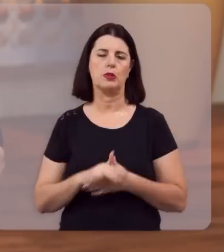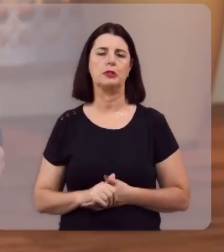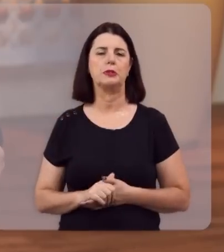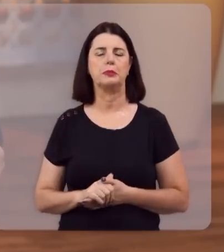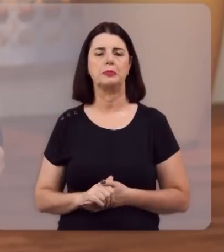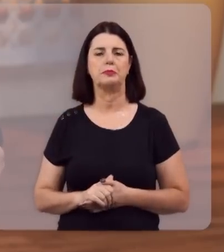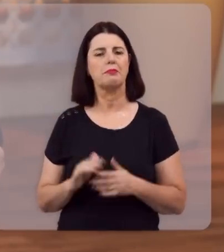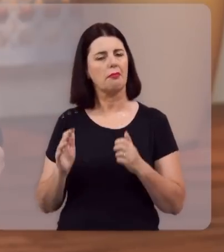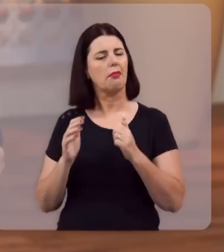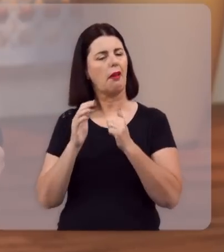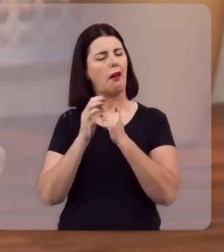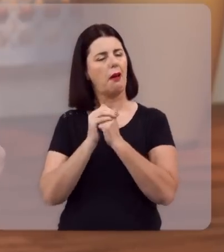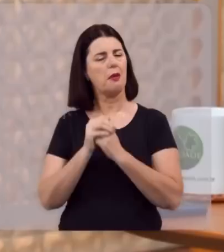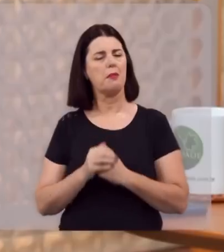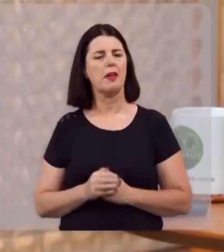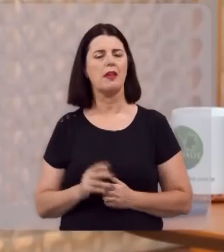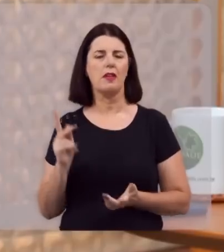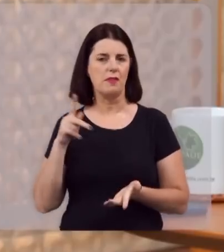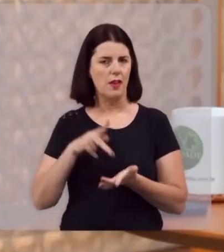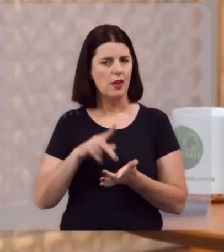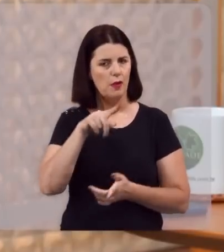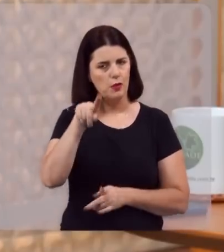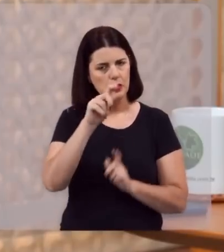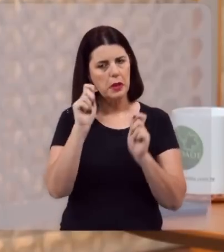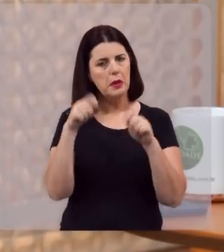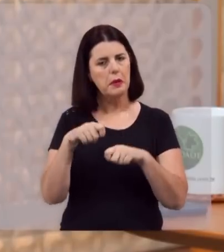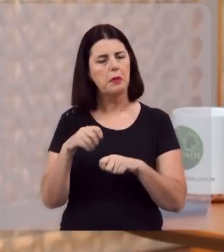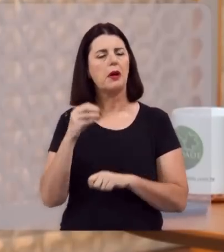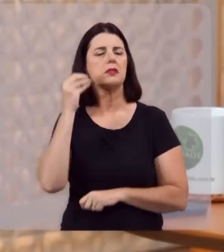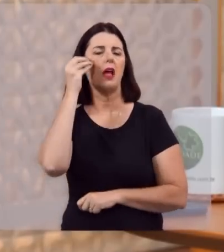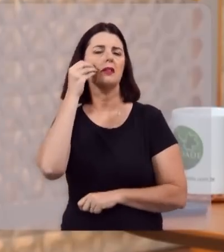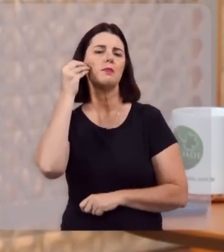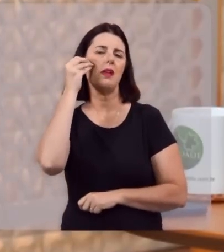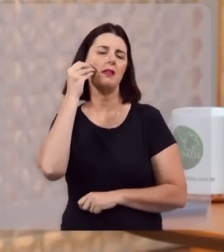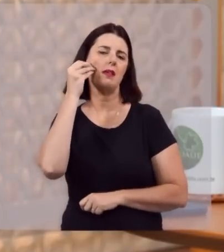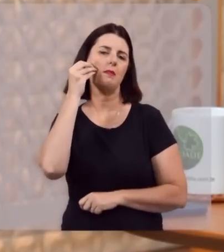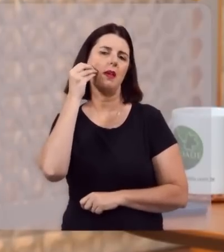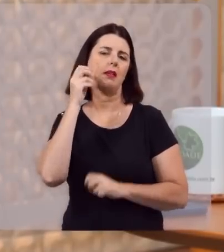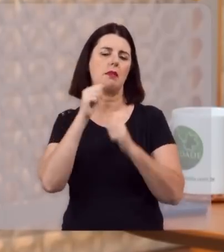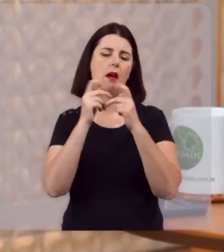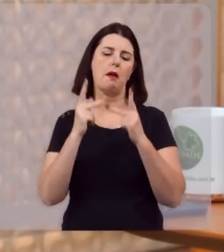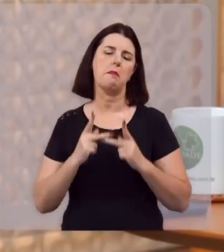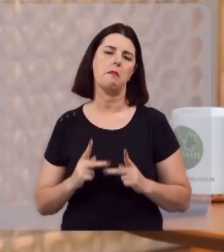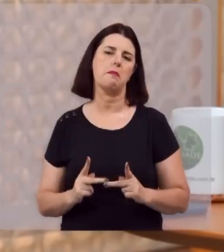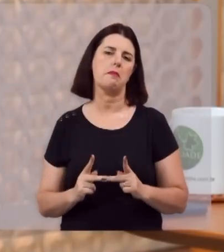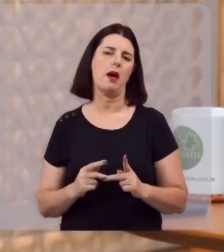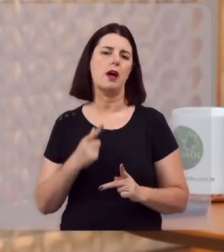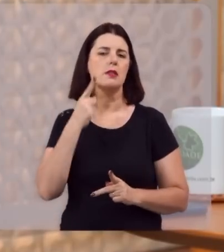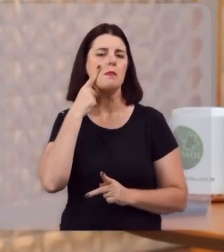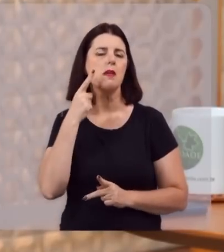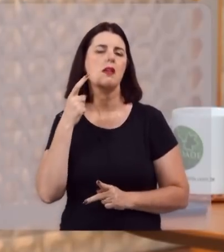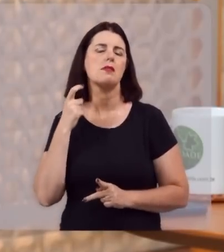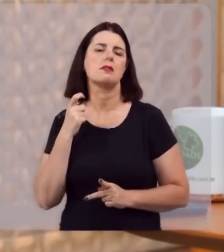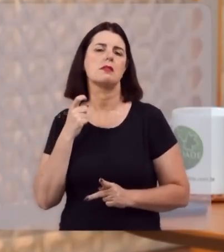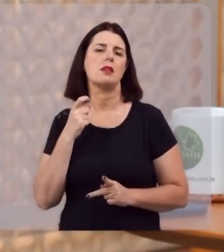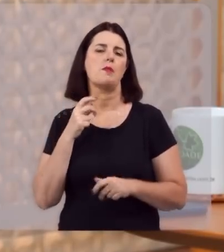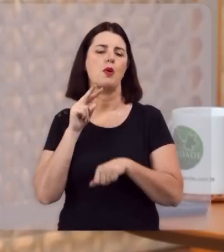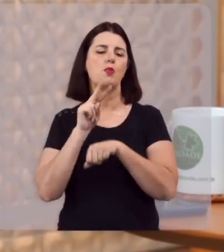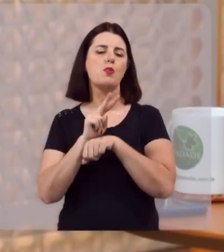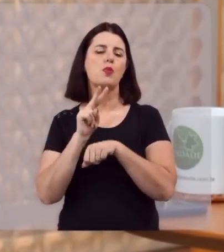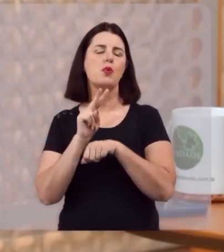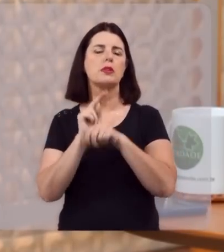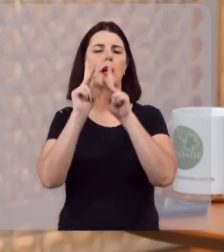mensagem que você irá ouvir Amém aquele fato você possa experimentar dessa paz que você possa